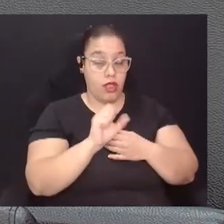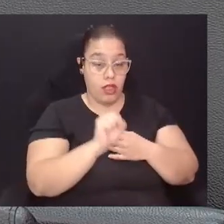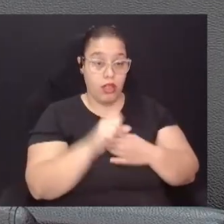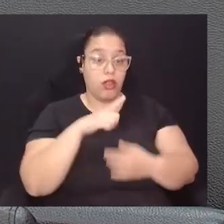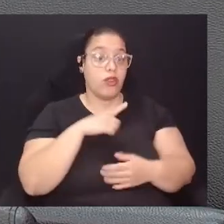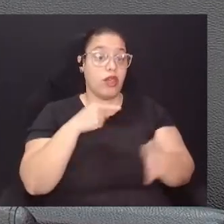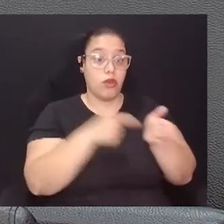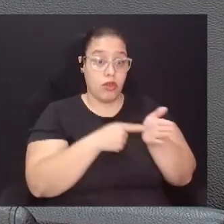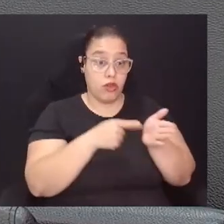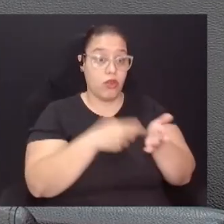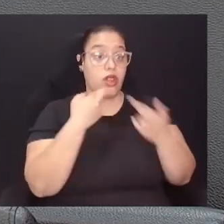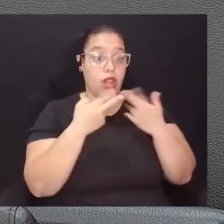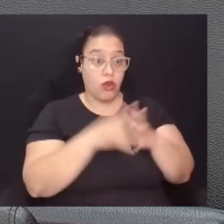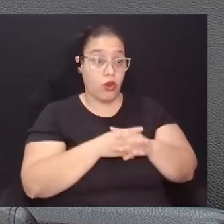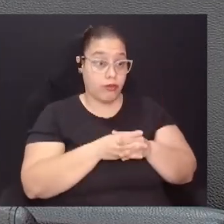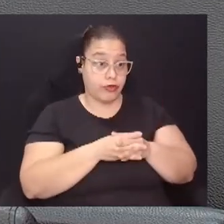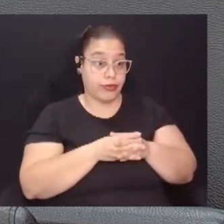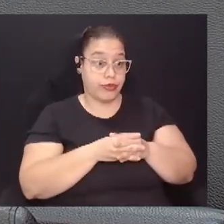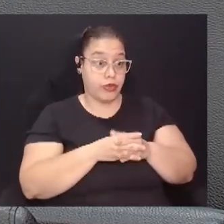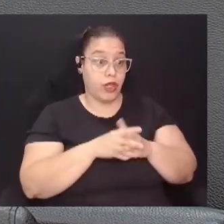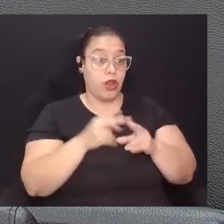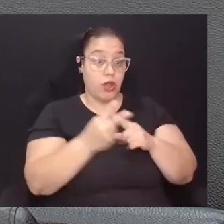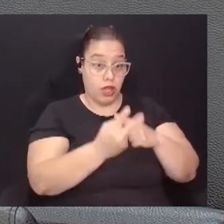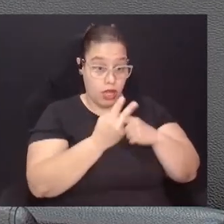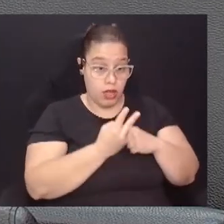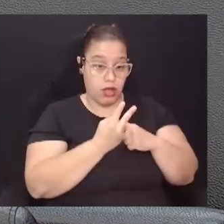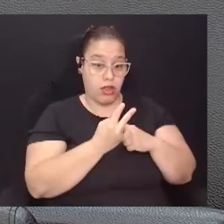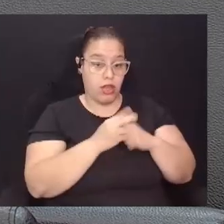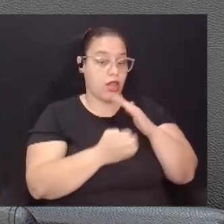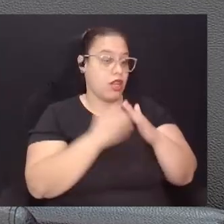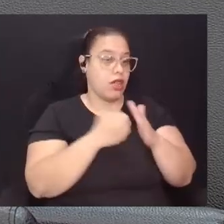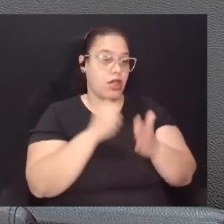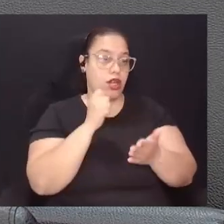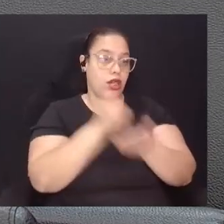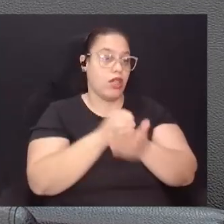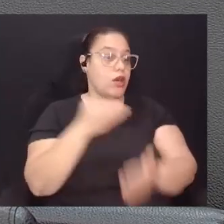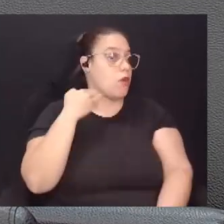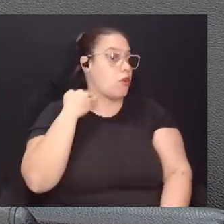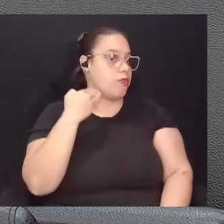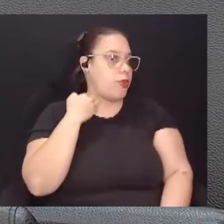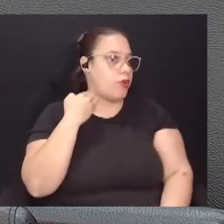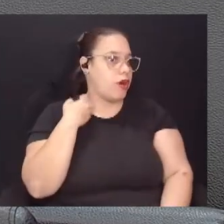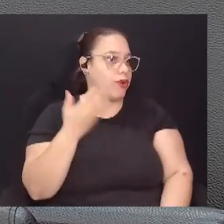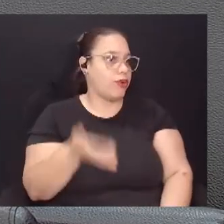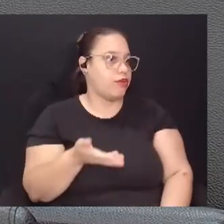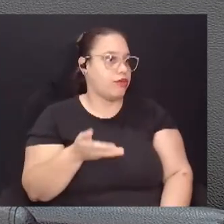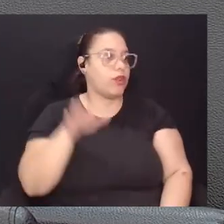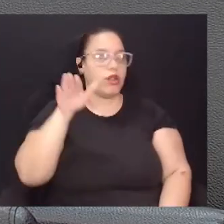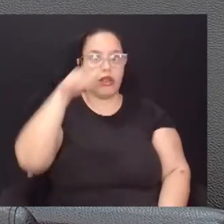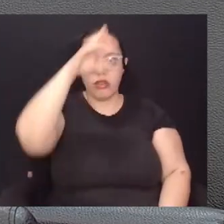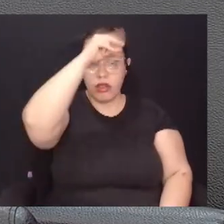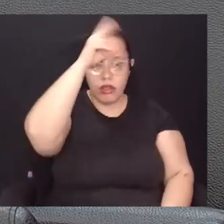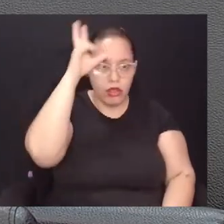está pagando. Tem até uma denúncia relacionada a isso, de empréstimo consignado que a empresa não estava repassando para o banco. Então, a gente acionou